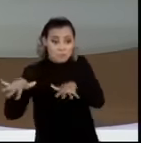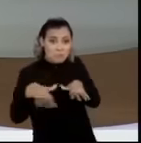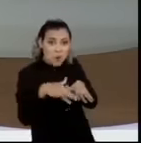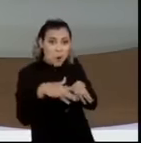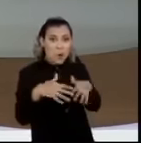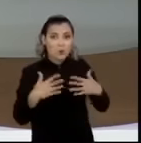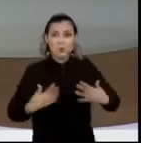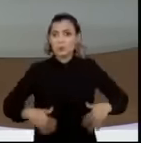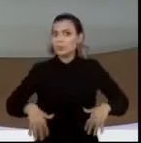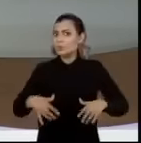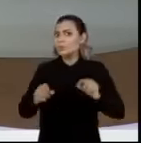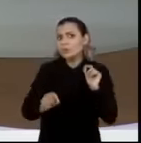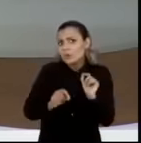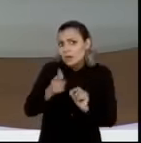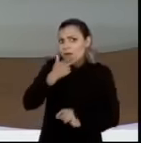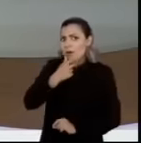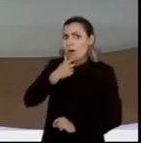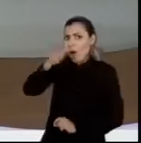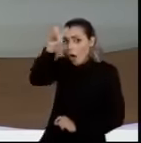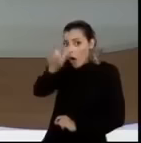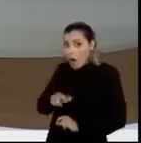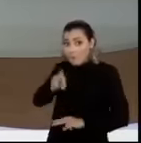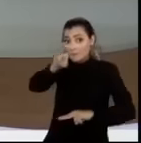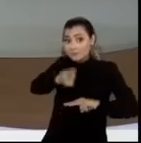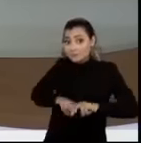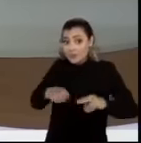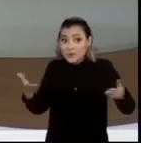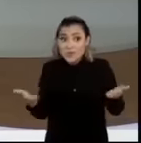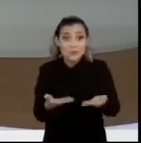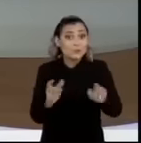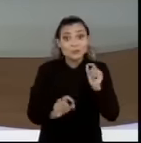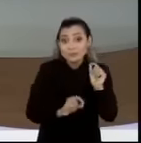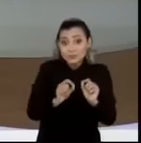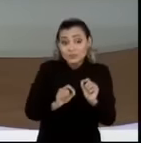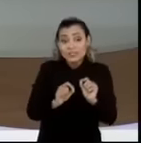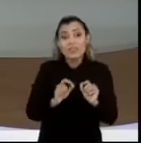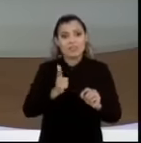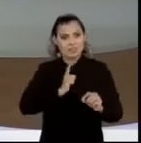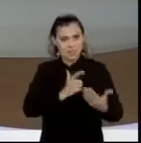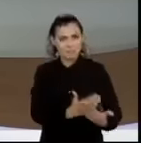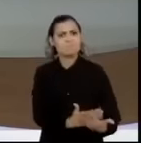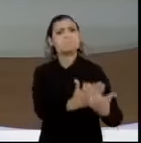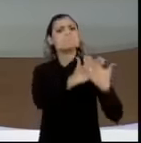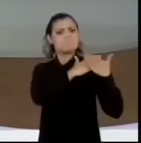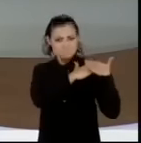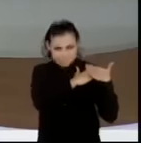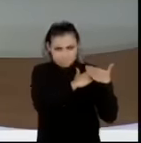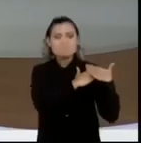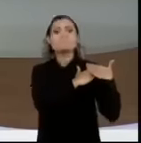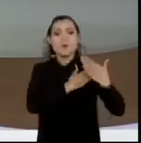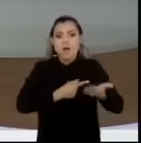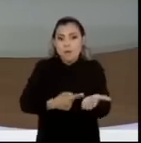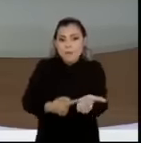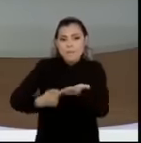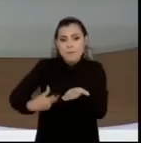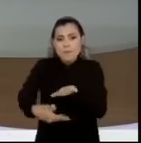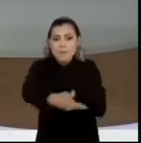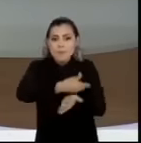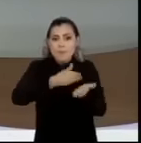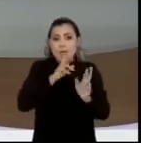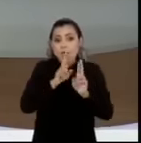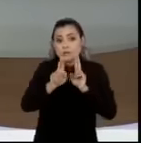para ele. O homem que ocupa o centro do Roda Viva de hoje carrega a responsabilidade de articular